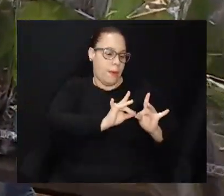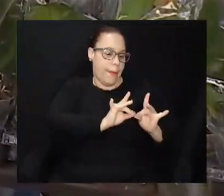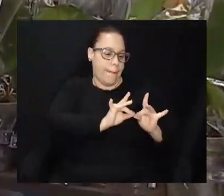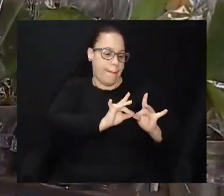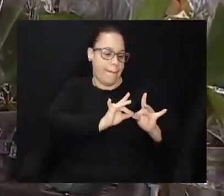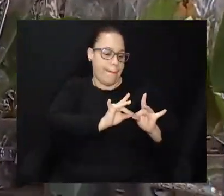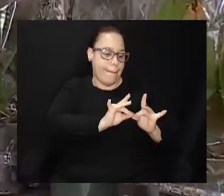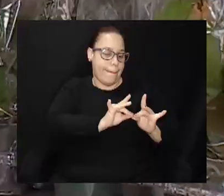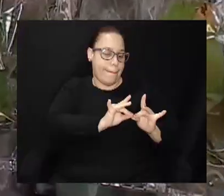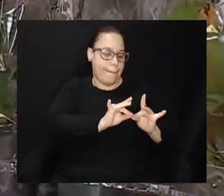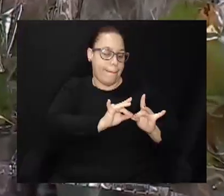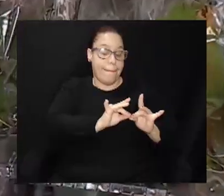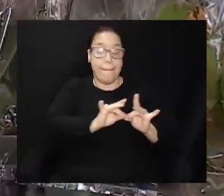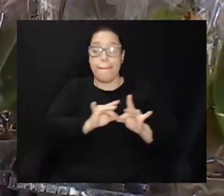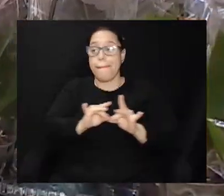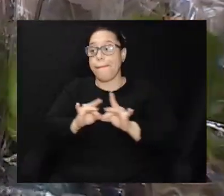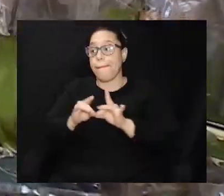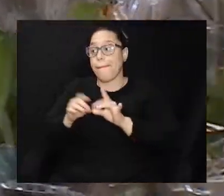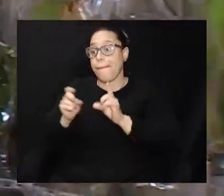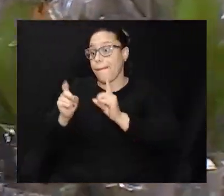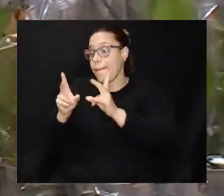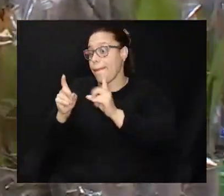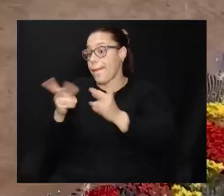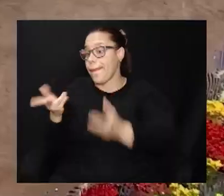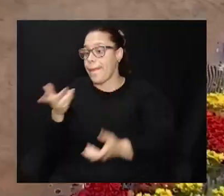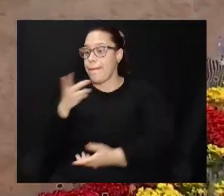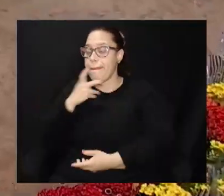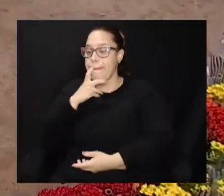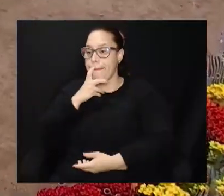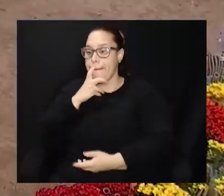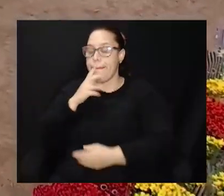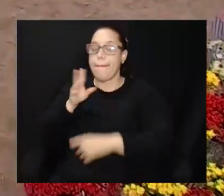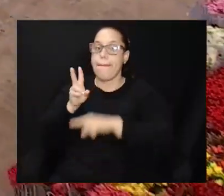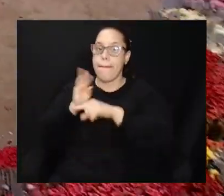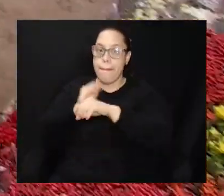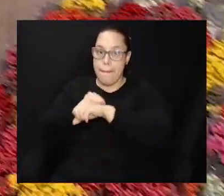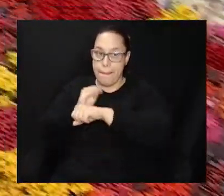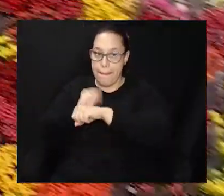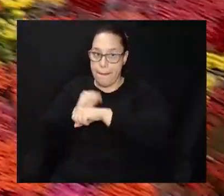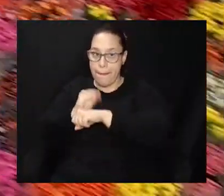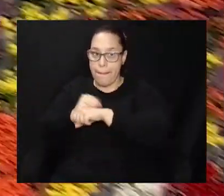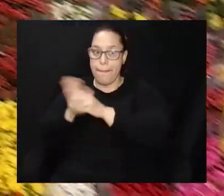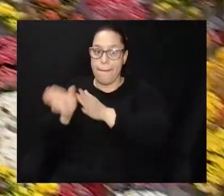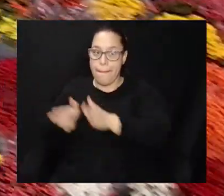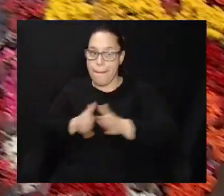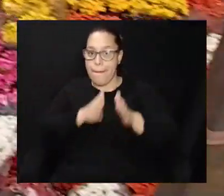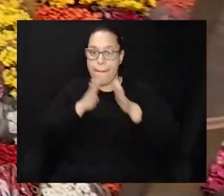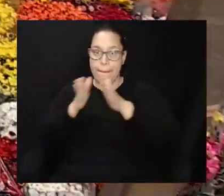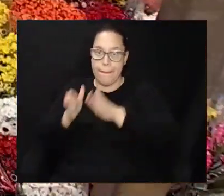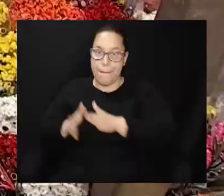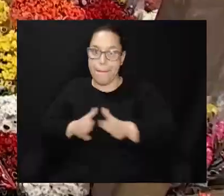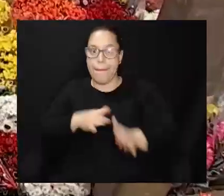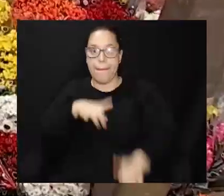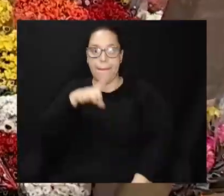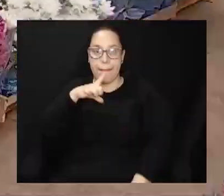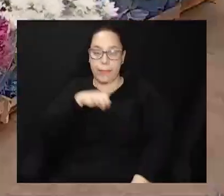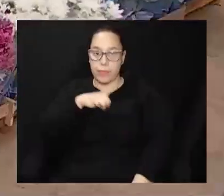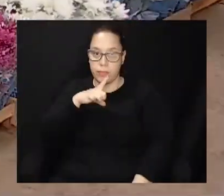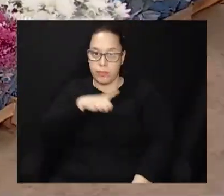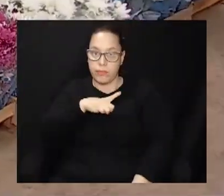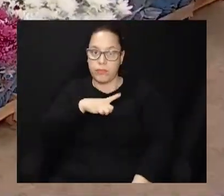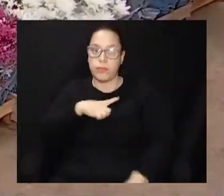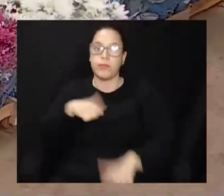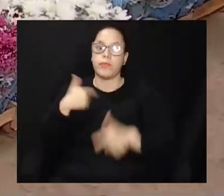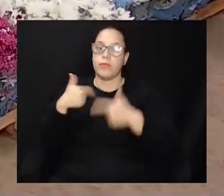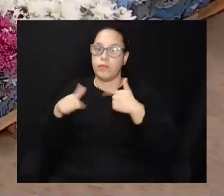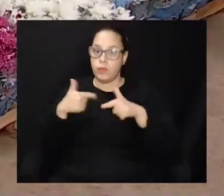A parte de vendas e o cuidado que cada produtor tem na hora da produção, cada trabalhador que está lá, então